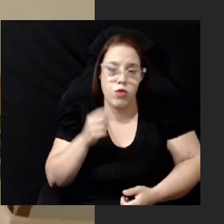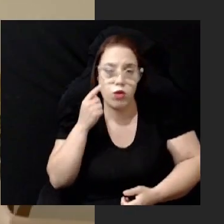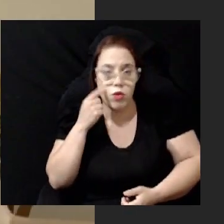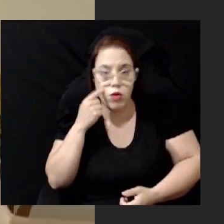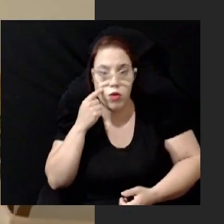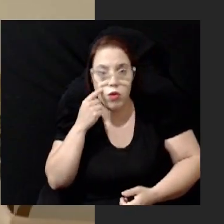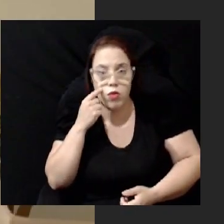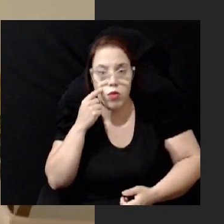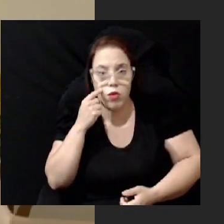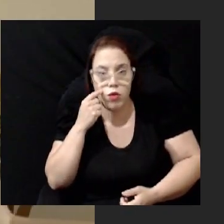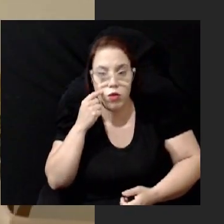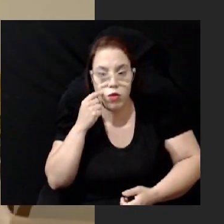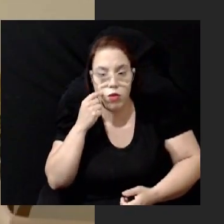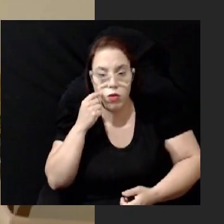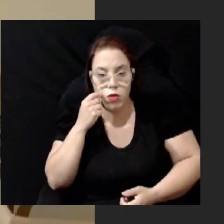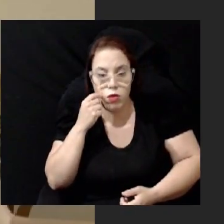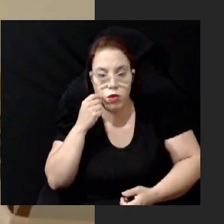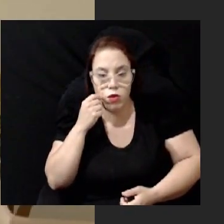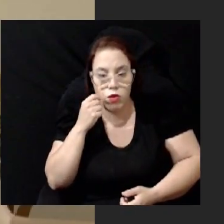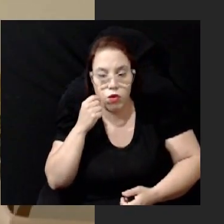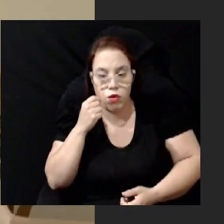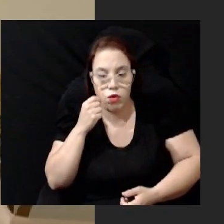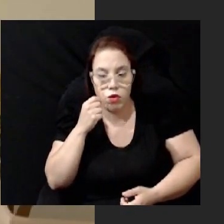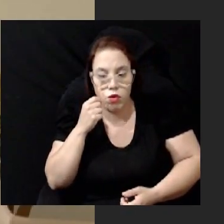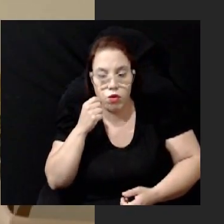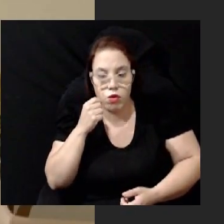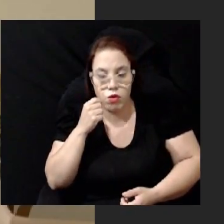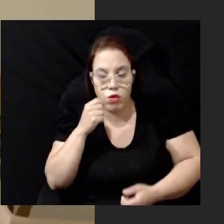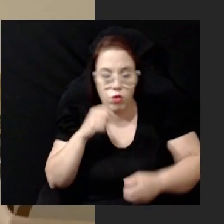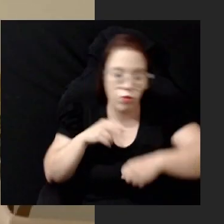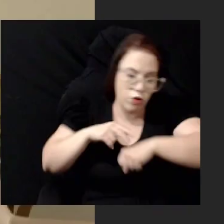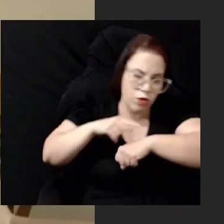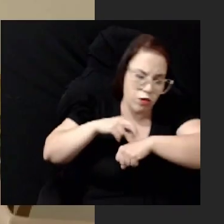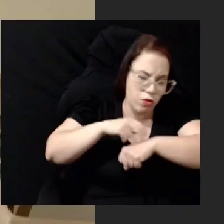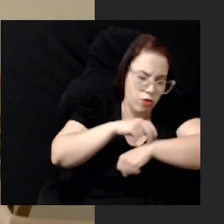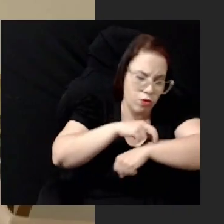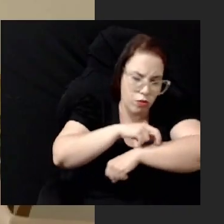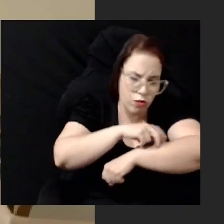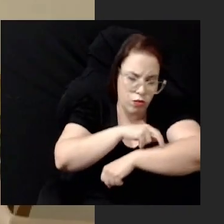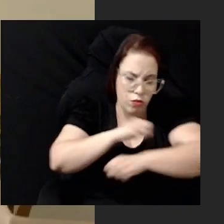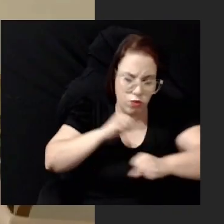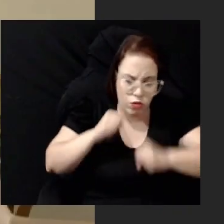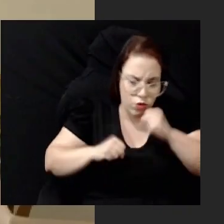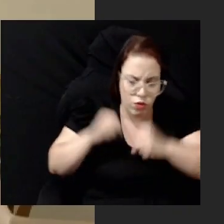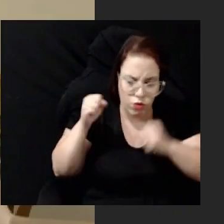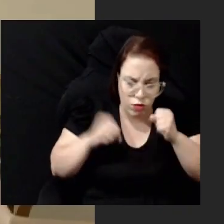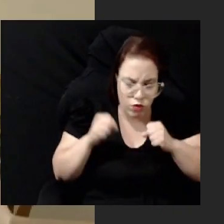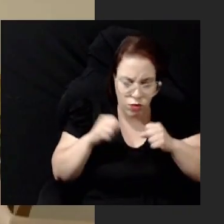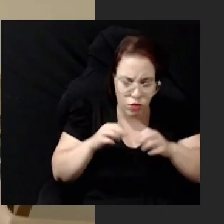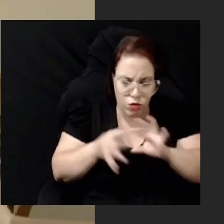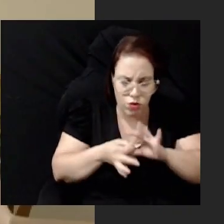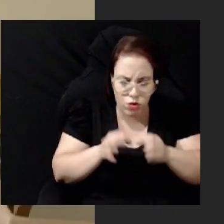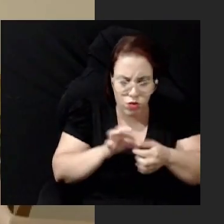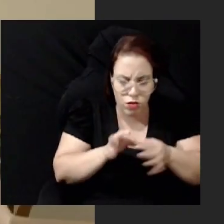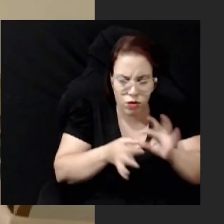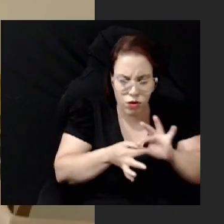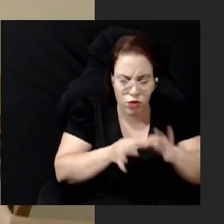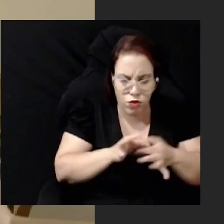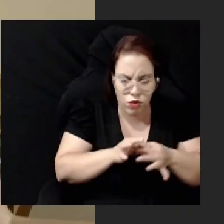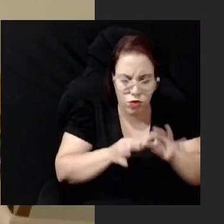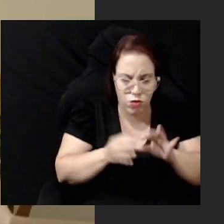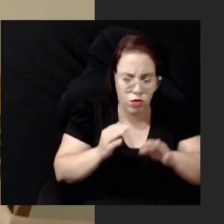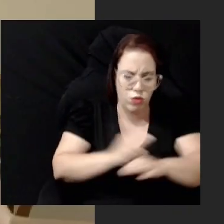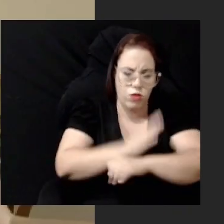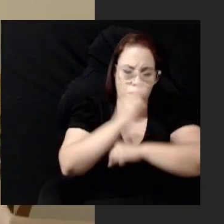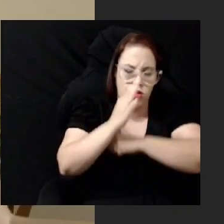A gente vê, inclusive, em competições de corrida, até em Paralimpíadas, a gente vê uma